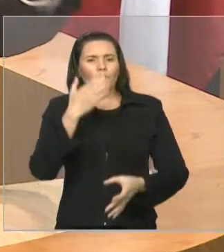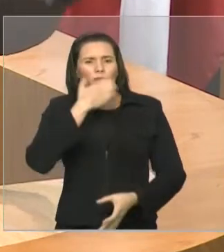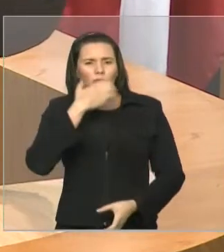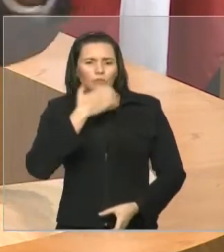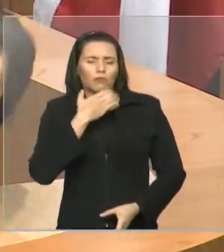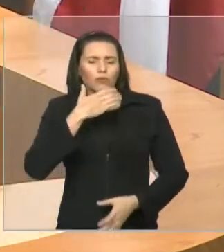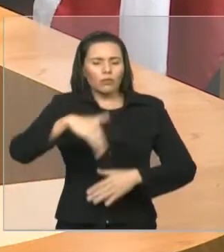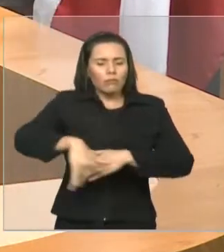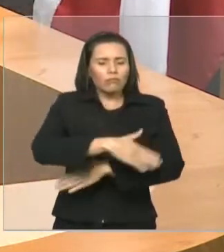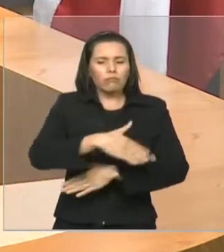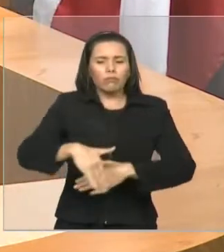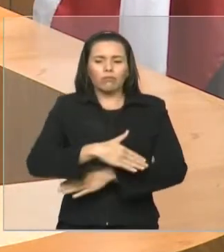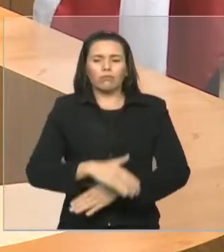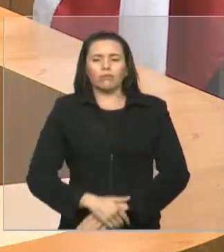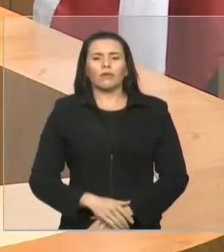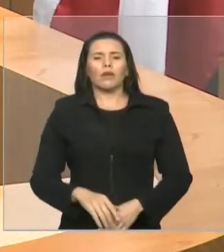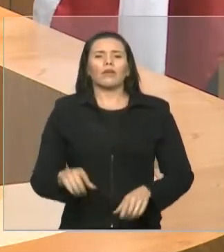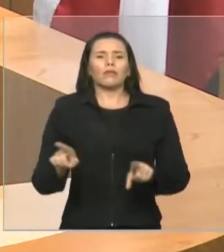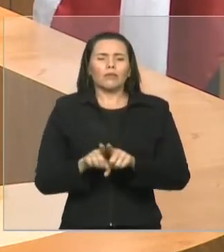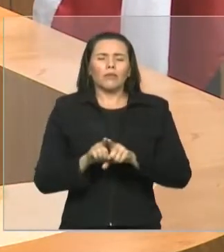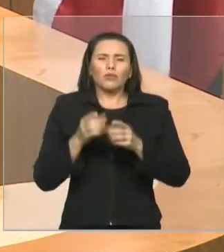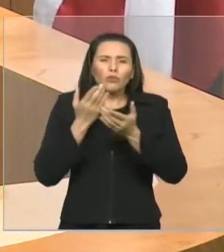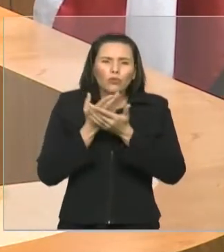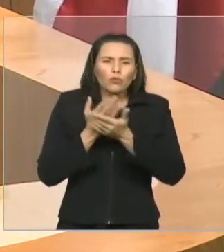um poste para passar no concurso para a sargento do Exército.